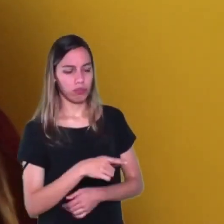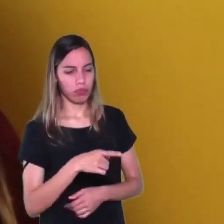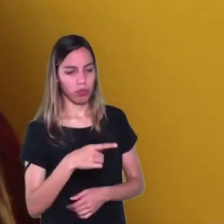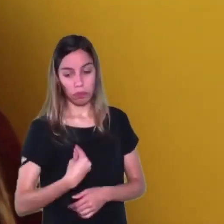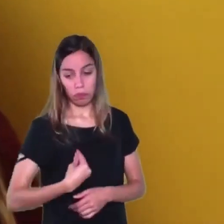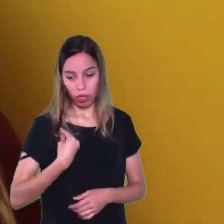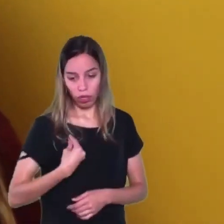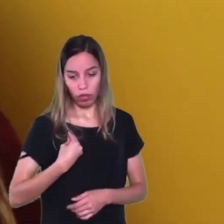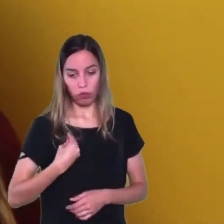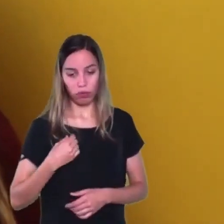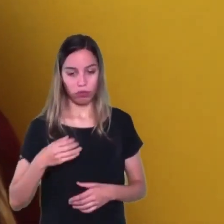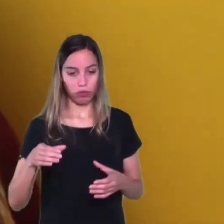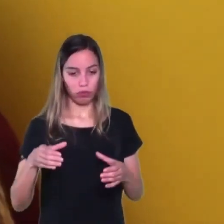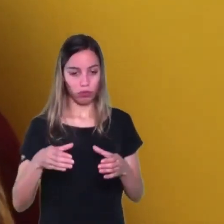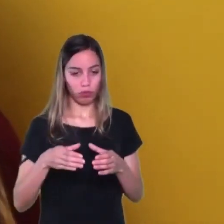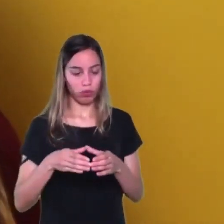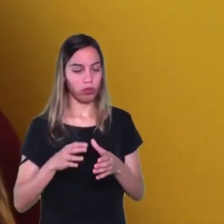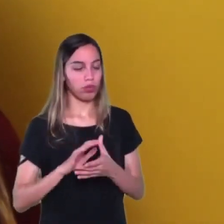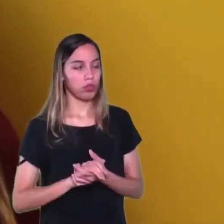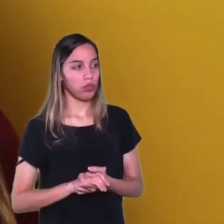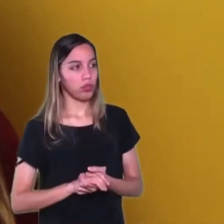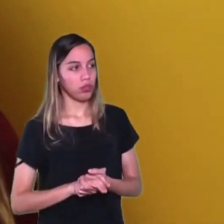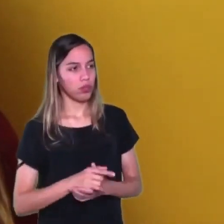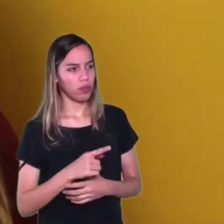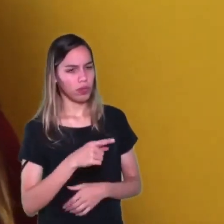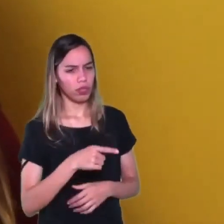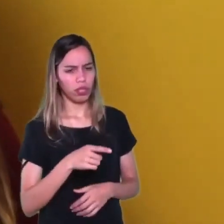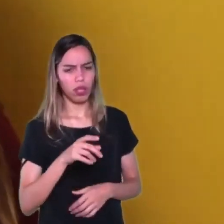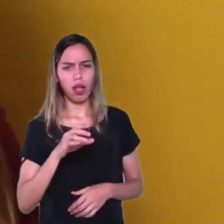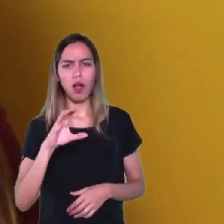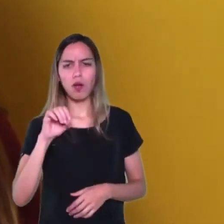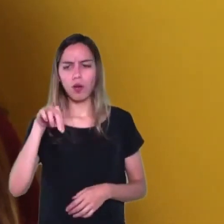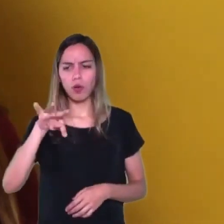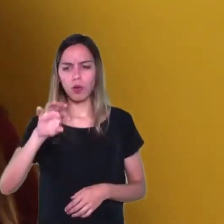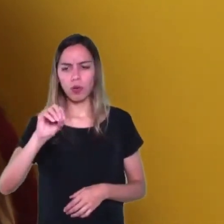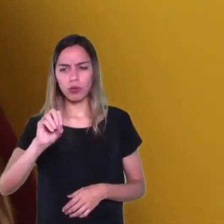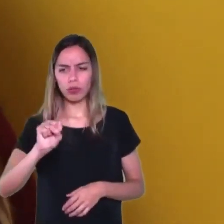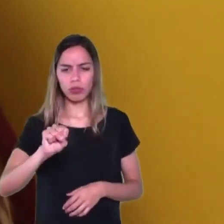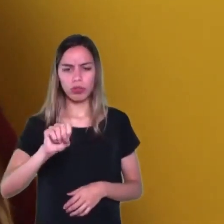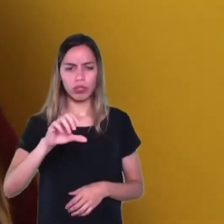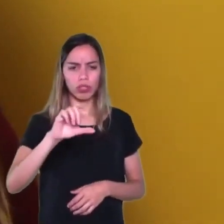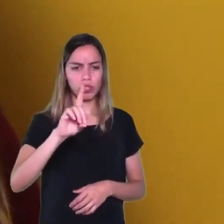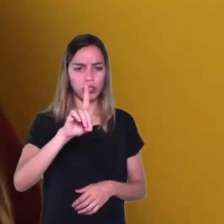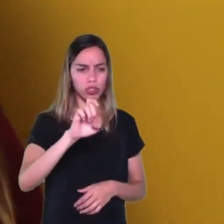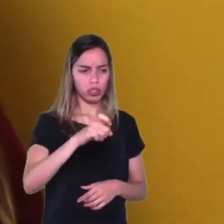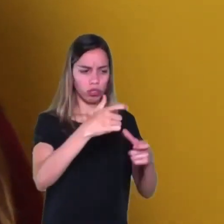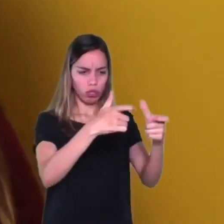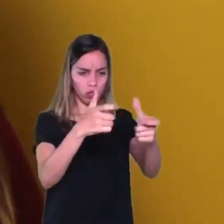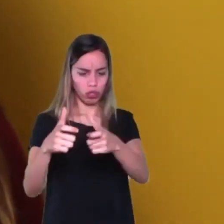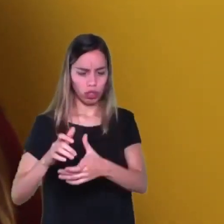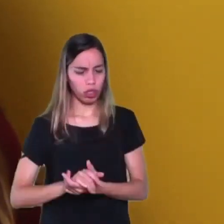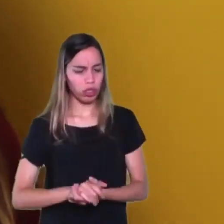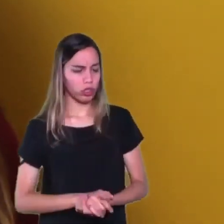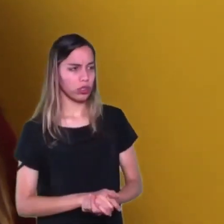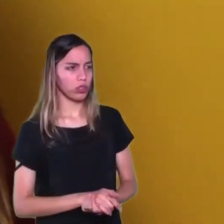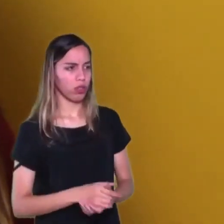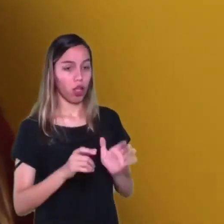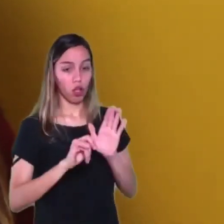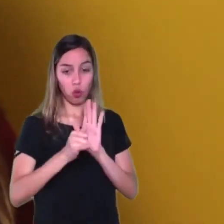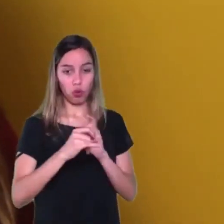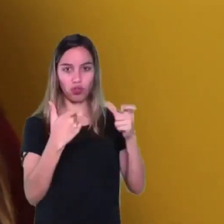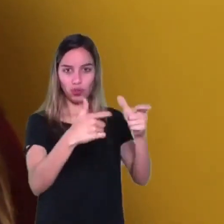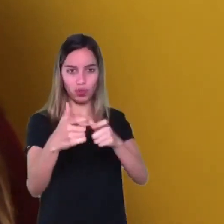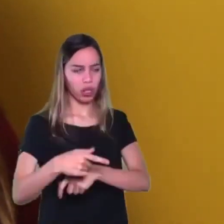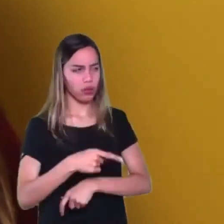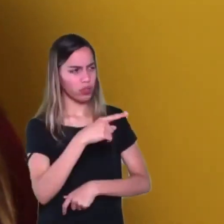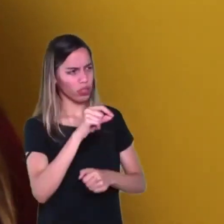o Contos de um Lugar. Me chamou a atenção essa oficina, né? Essa vivência que vocês tiveram. Eu não sei se você fez a